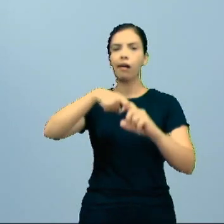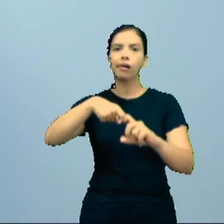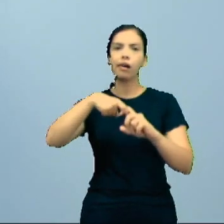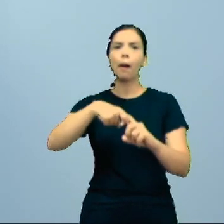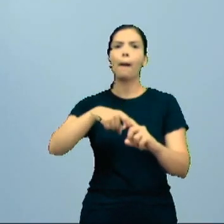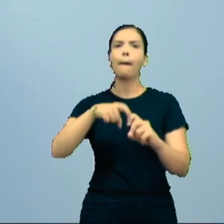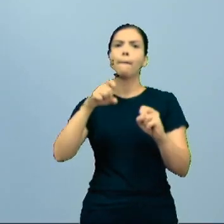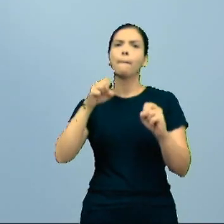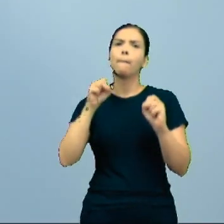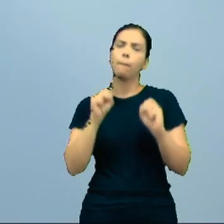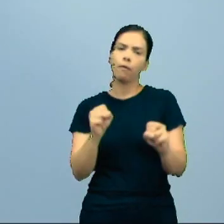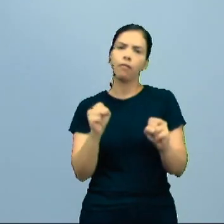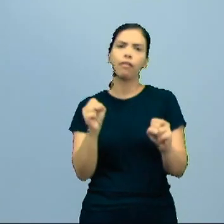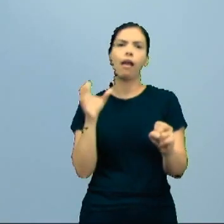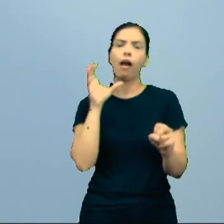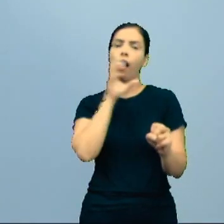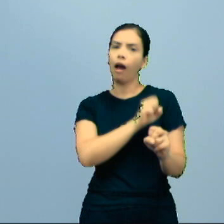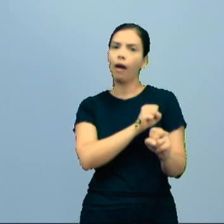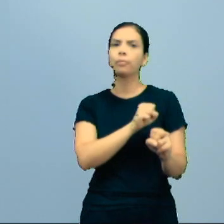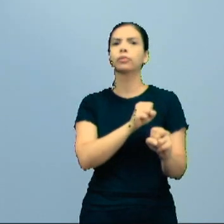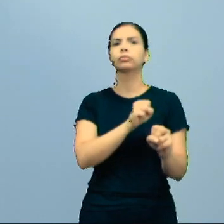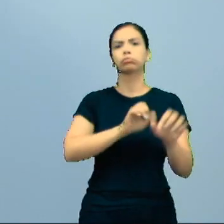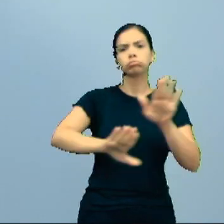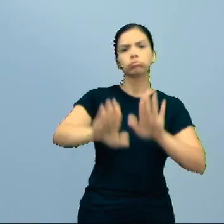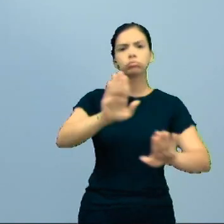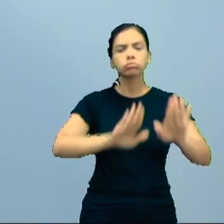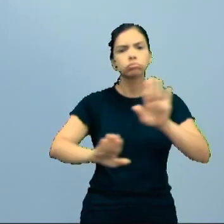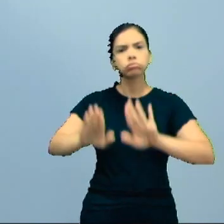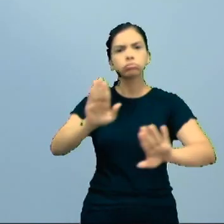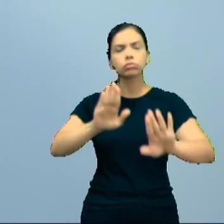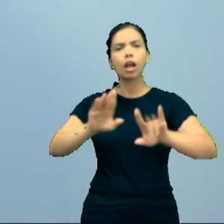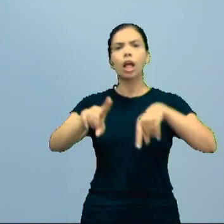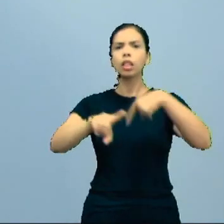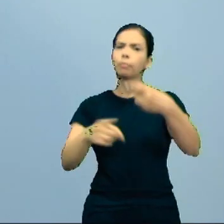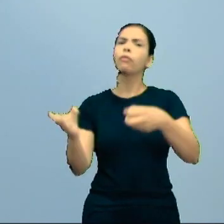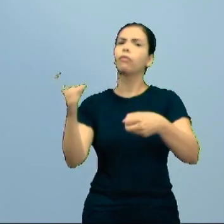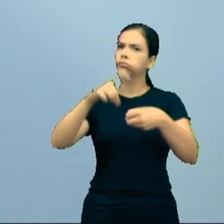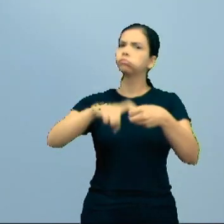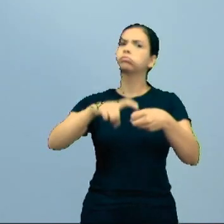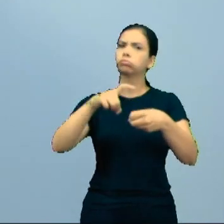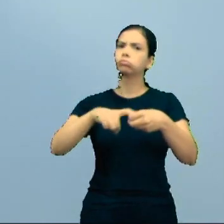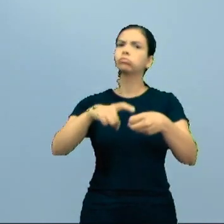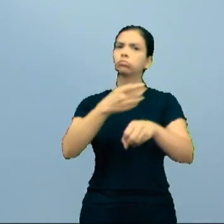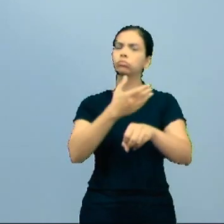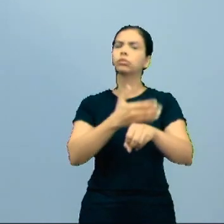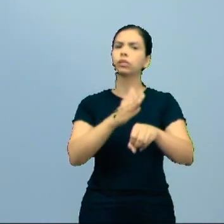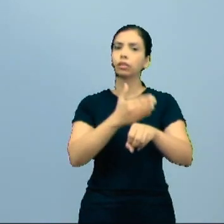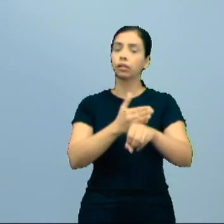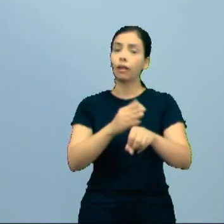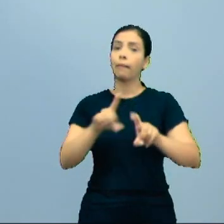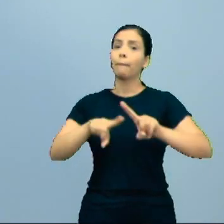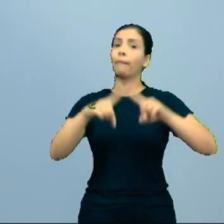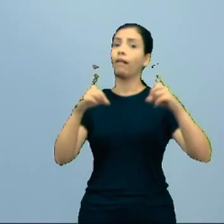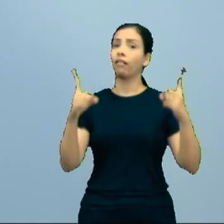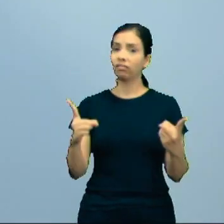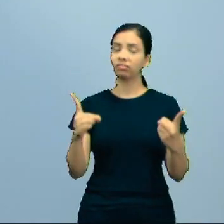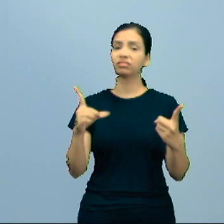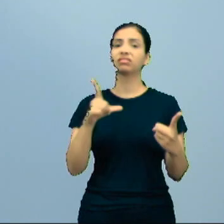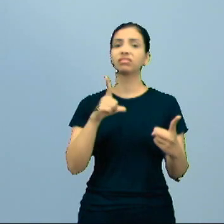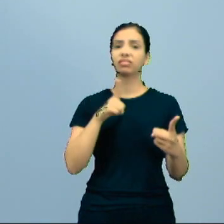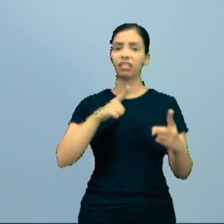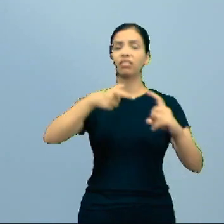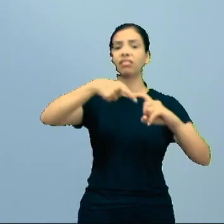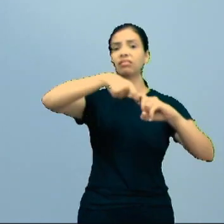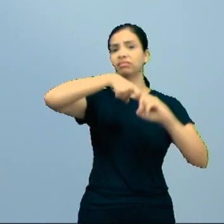e tratáveis. Então, o atleta se lesiona, passa por um tratamento e retorna. Porém, existem casos mais graves de lesões que chegam